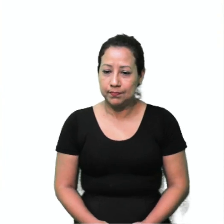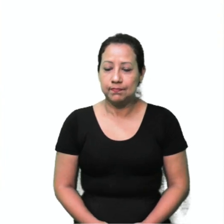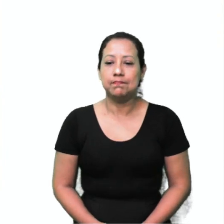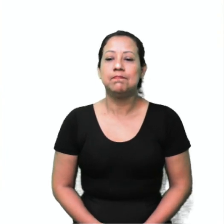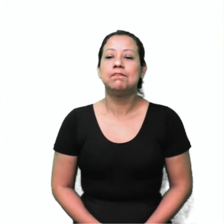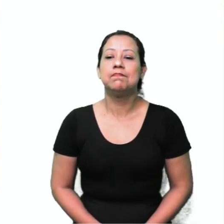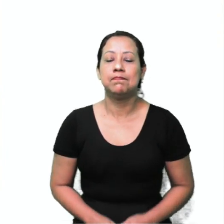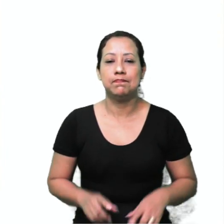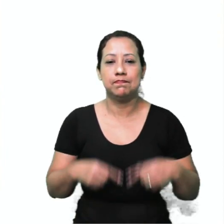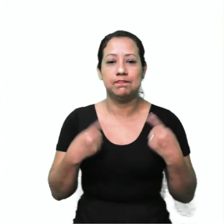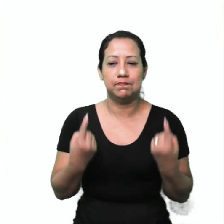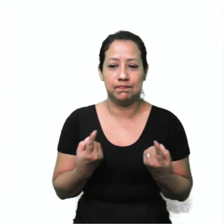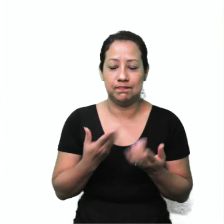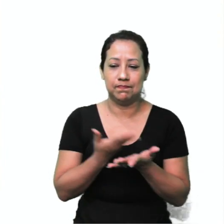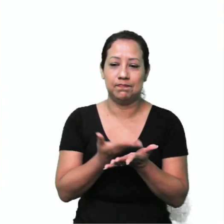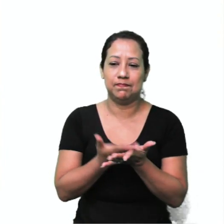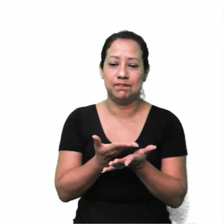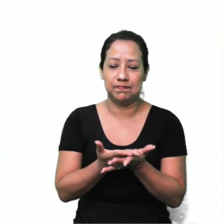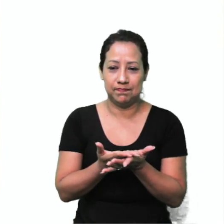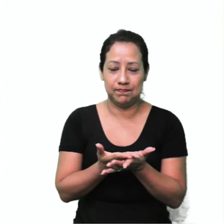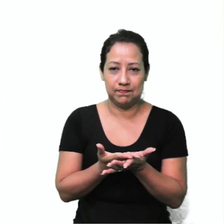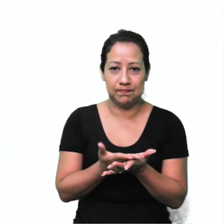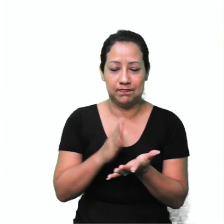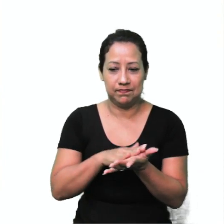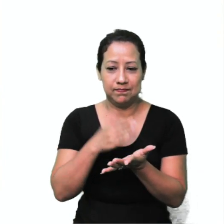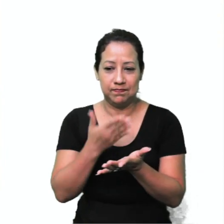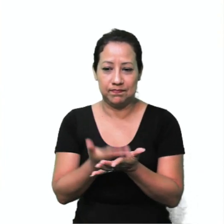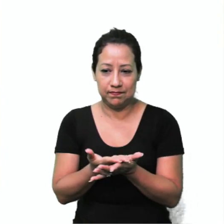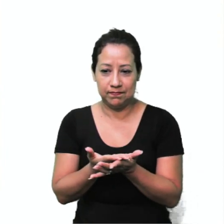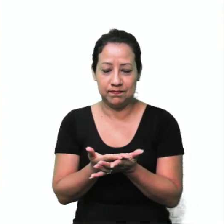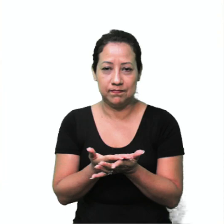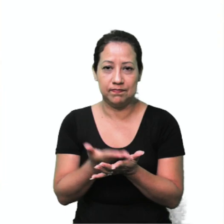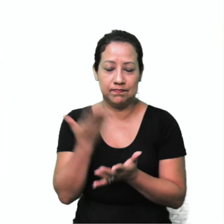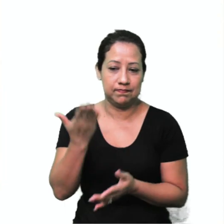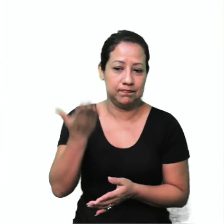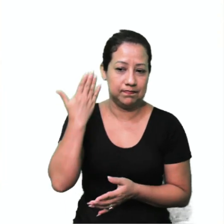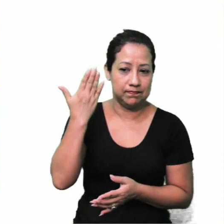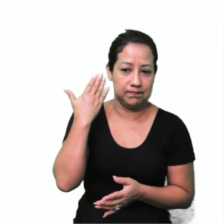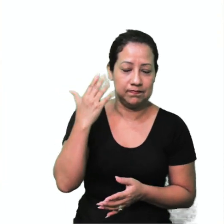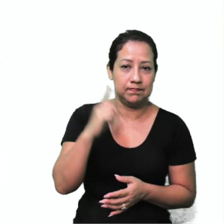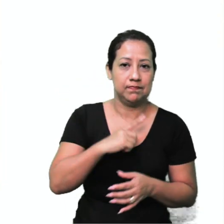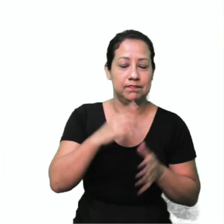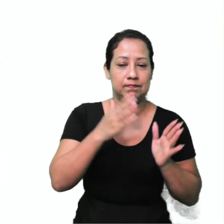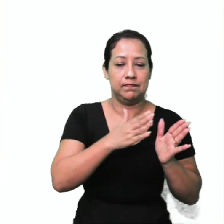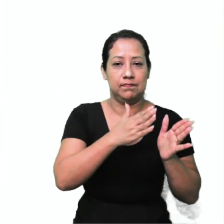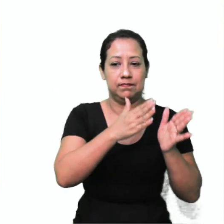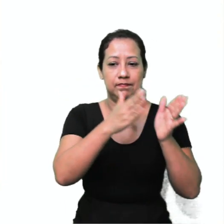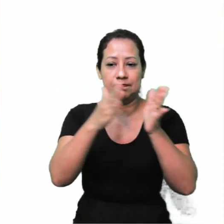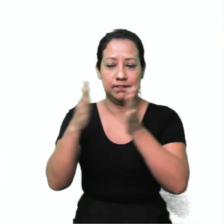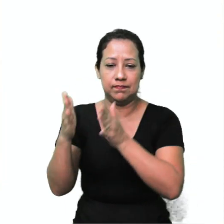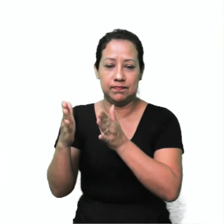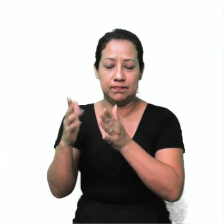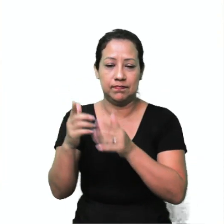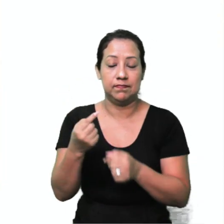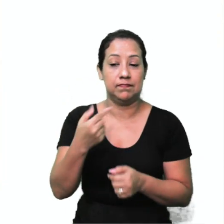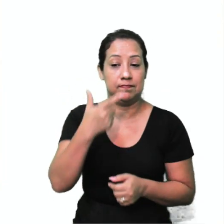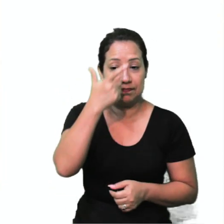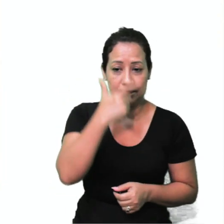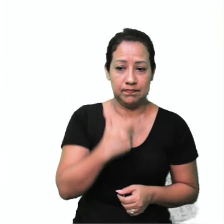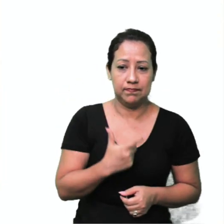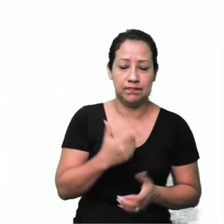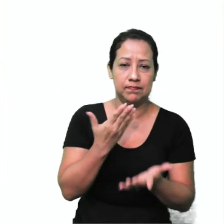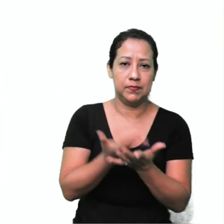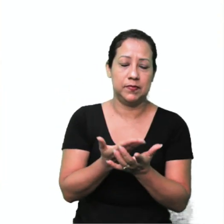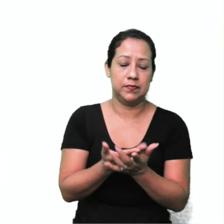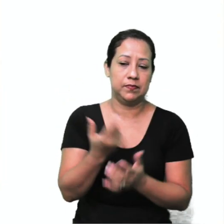biblioteca. Mas o Ari, quando eu estudei, pelo amor de Deus, não